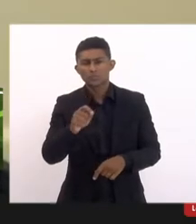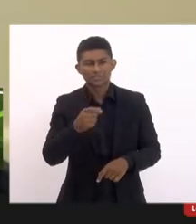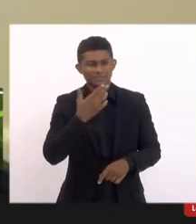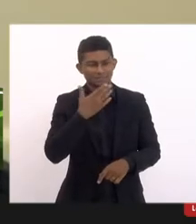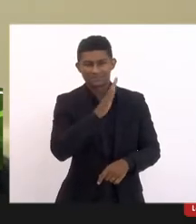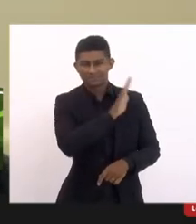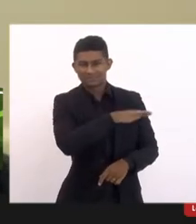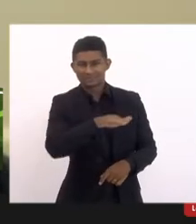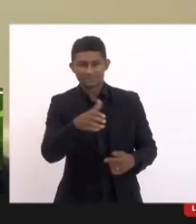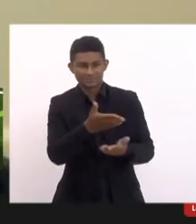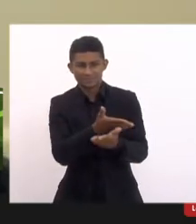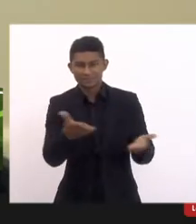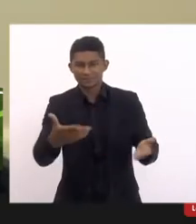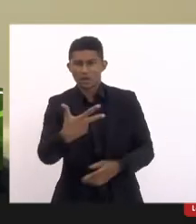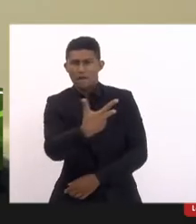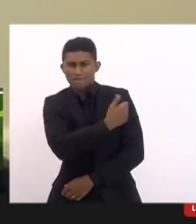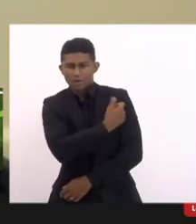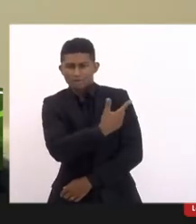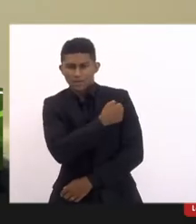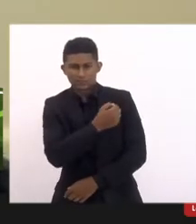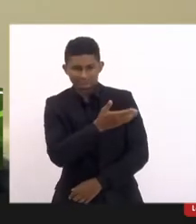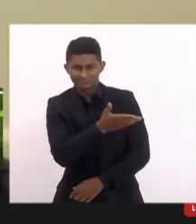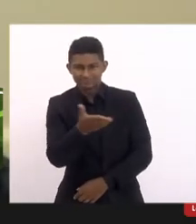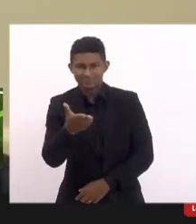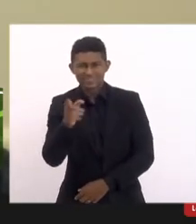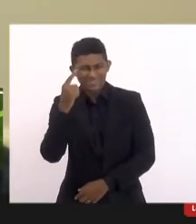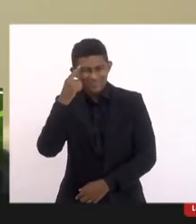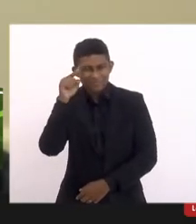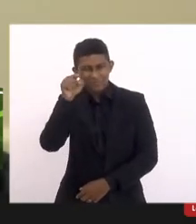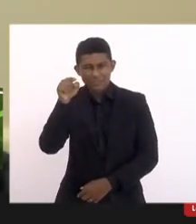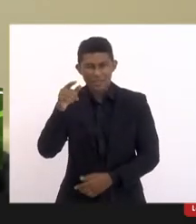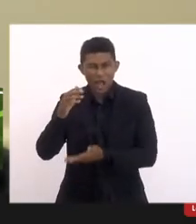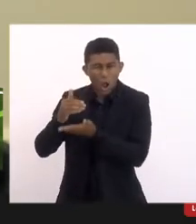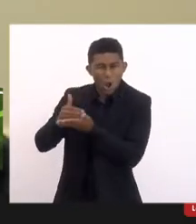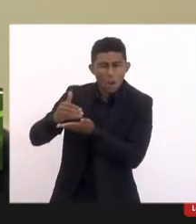isso também na sua introdução.